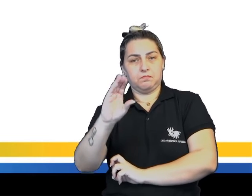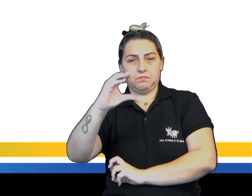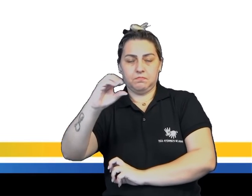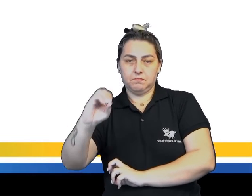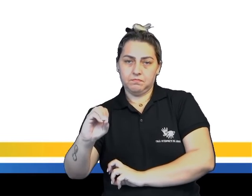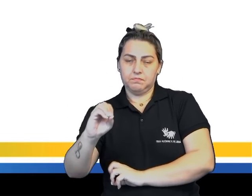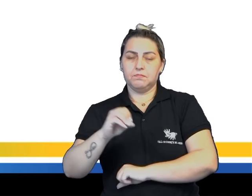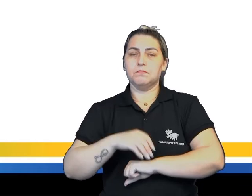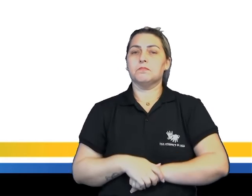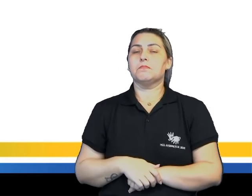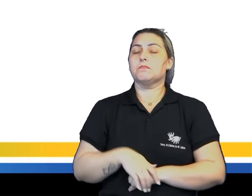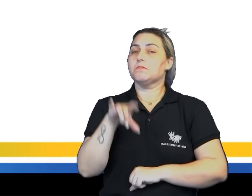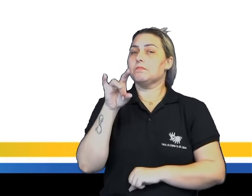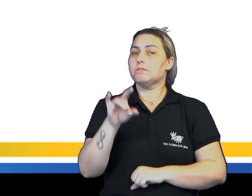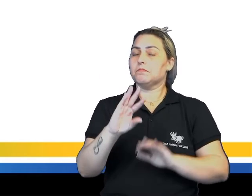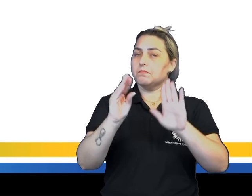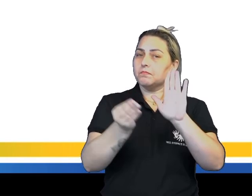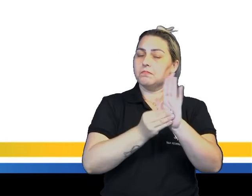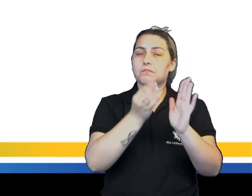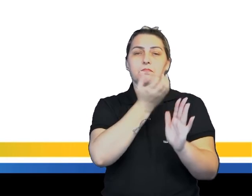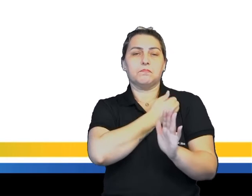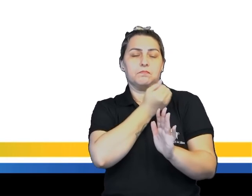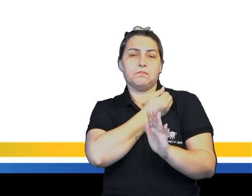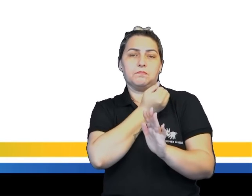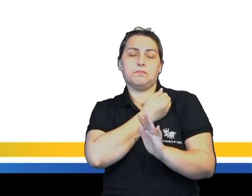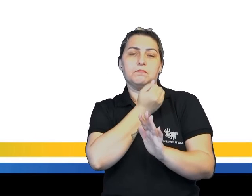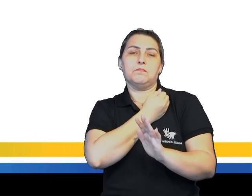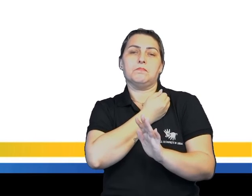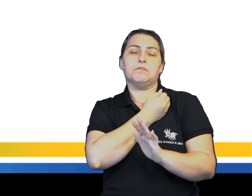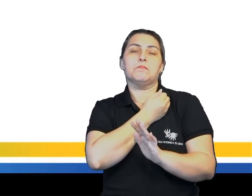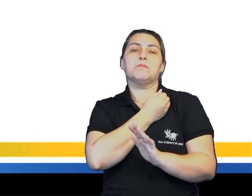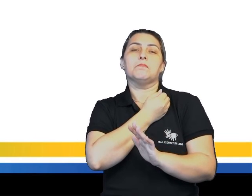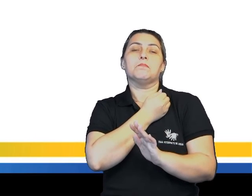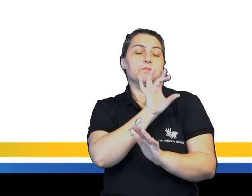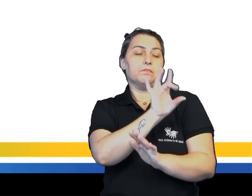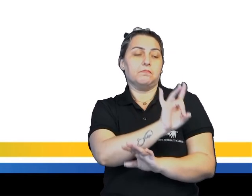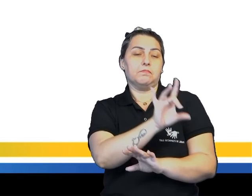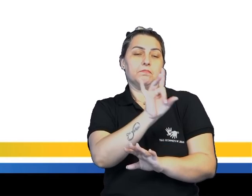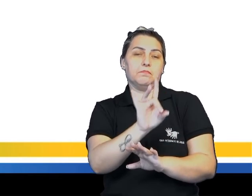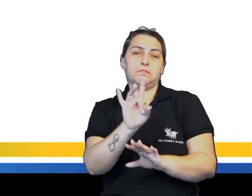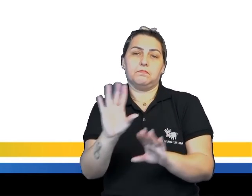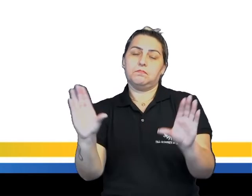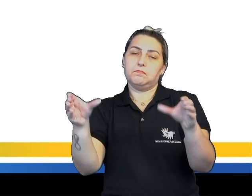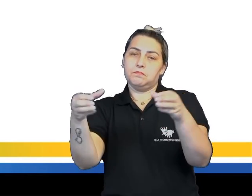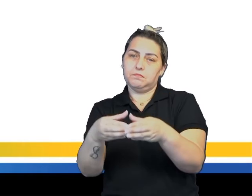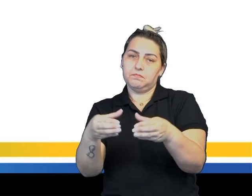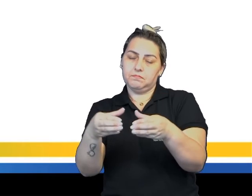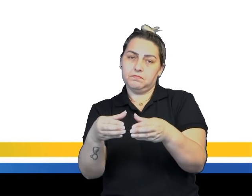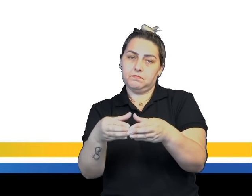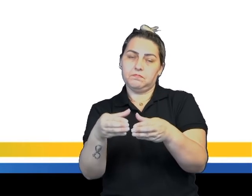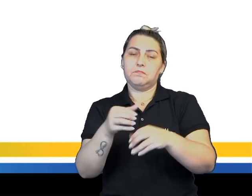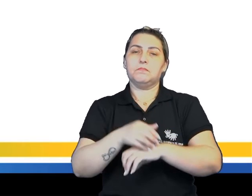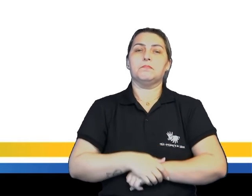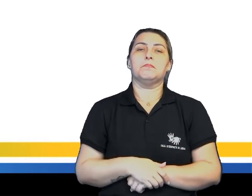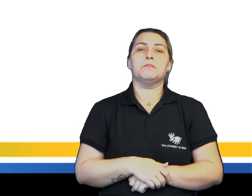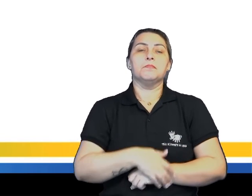instrumento? Então, é só você colocar um número correspondente a cada casinha ou